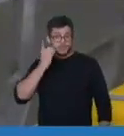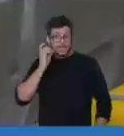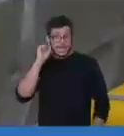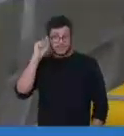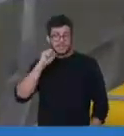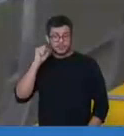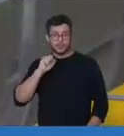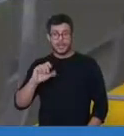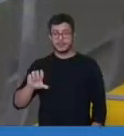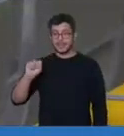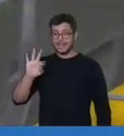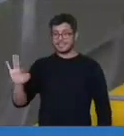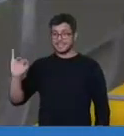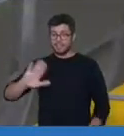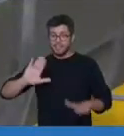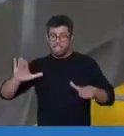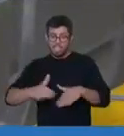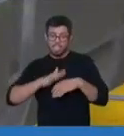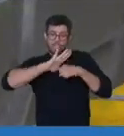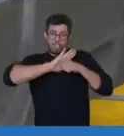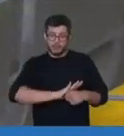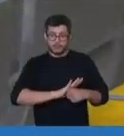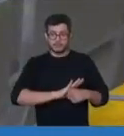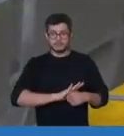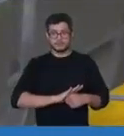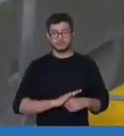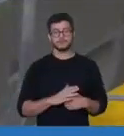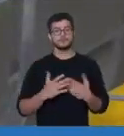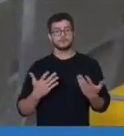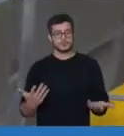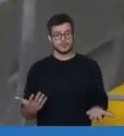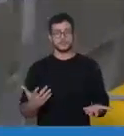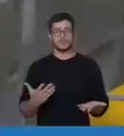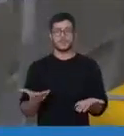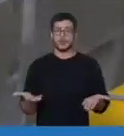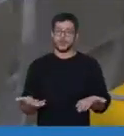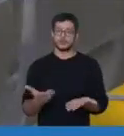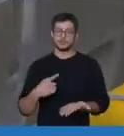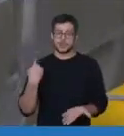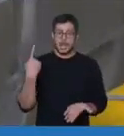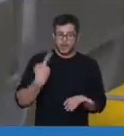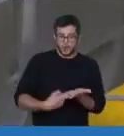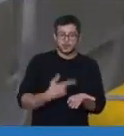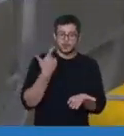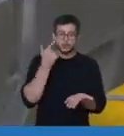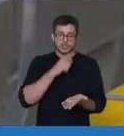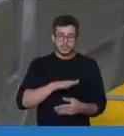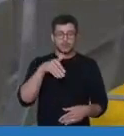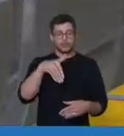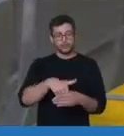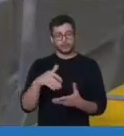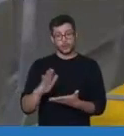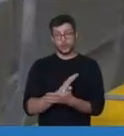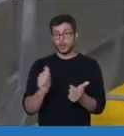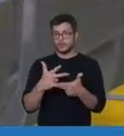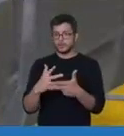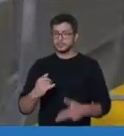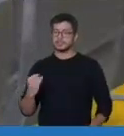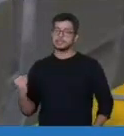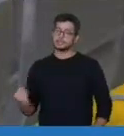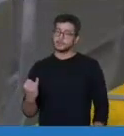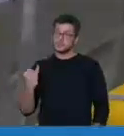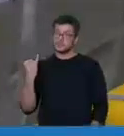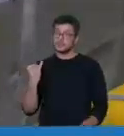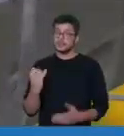Supremo Tribunal Federal. Portanto, nós fizemos o acordo, votamos o que era importante e agora a gente tem, vamos dizer